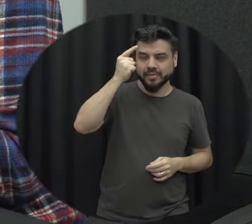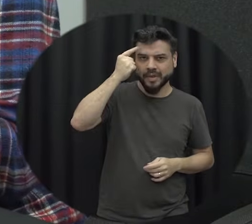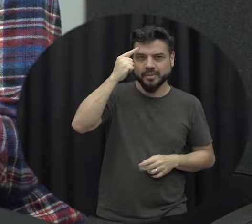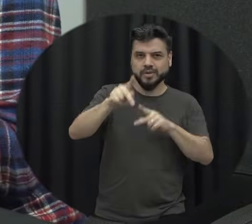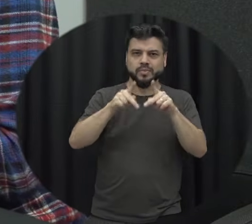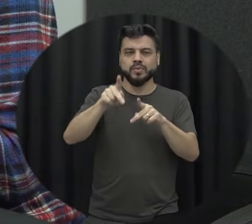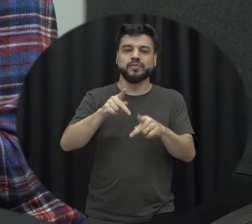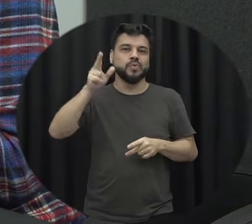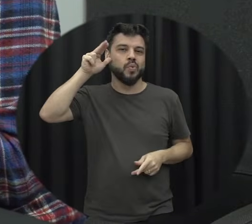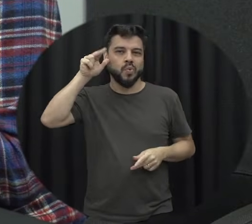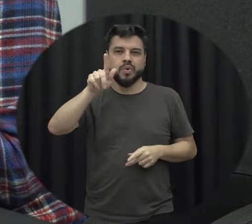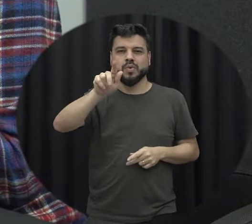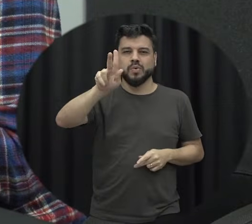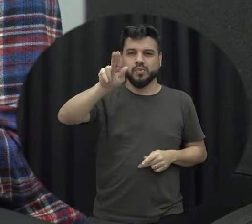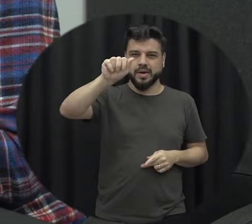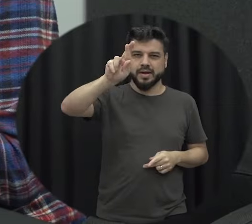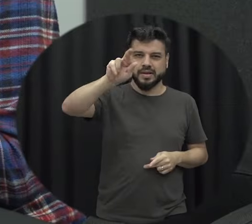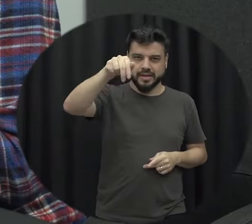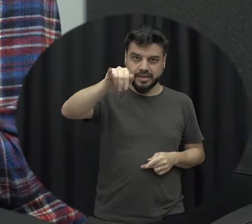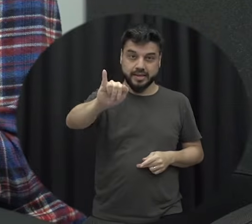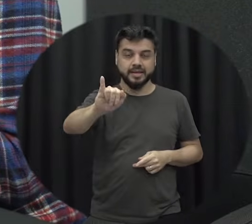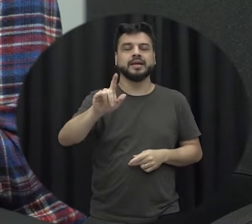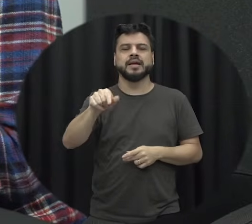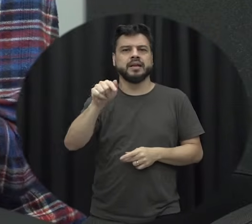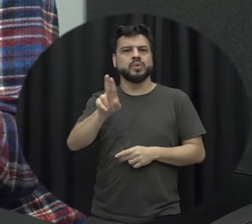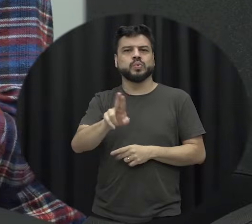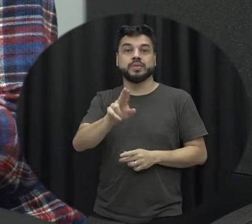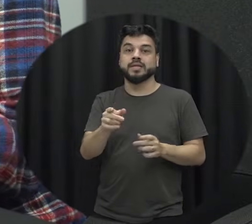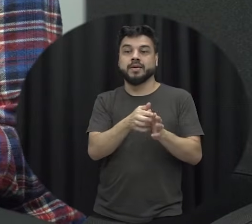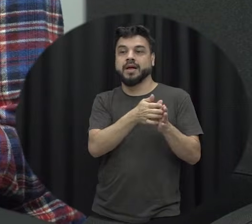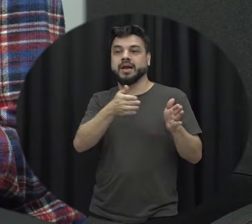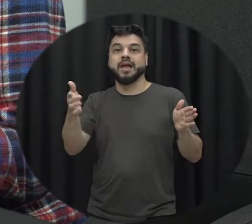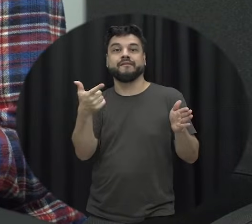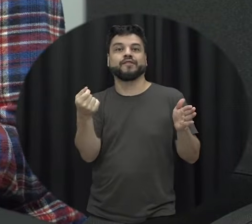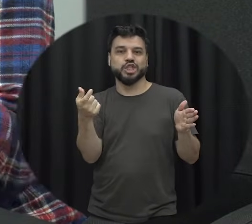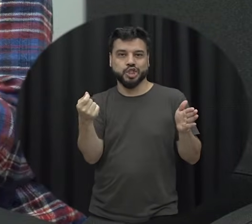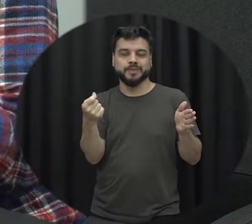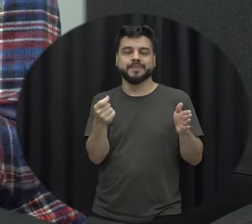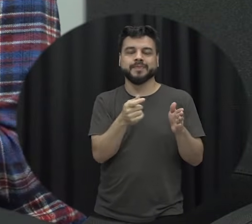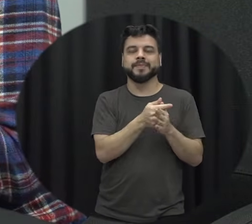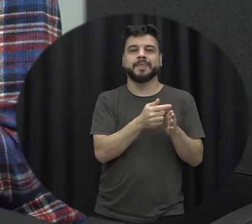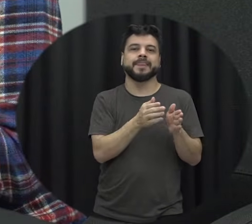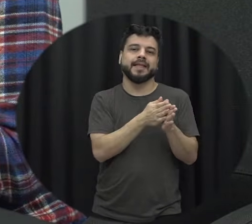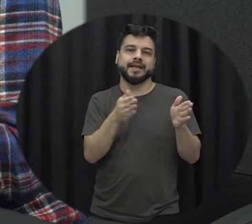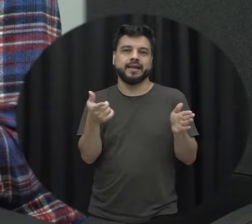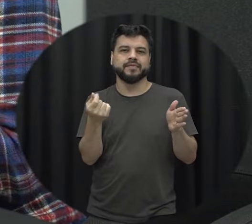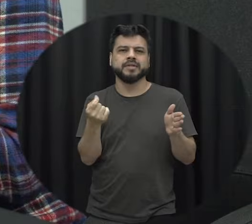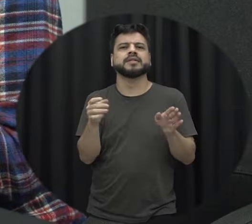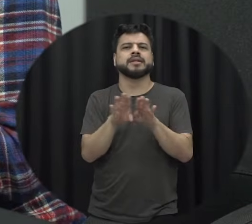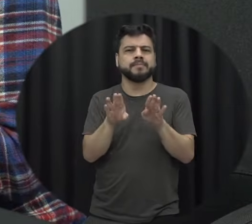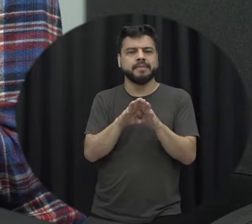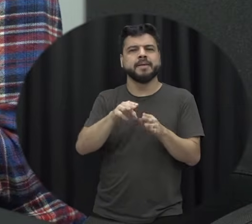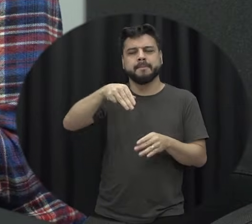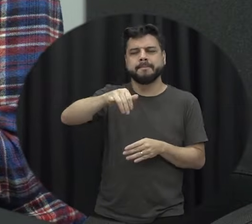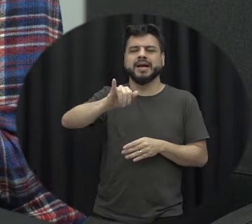povos guaranis, os povos guaranis usavam a base 20, né? Que também era a base dos maias